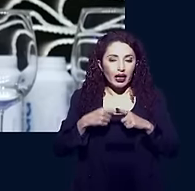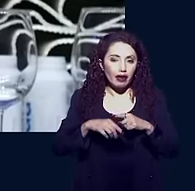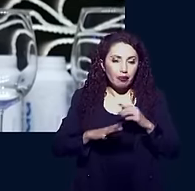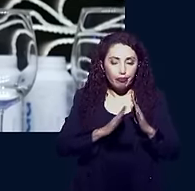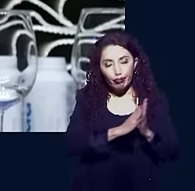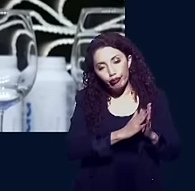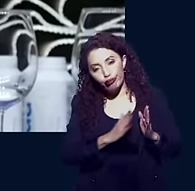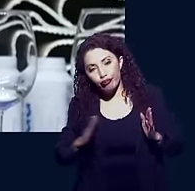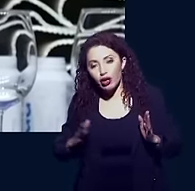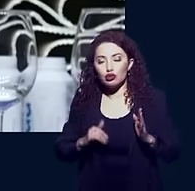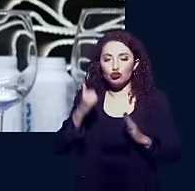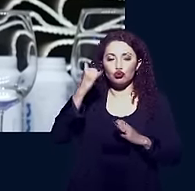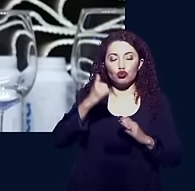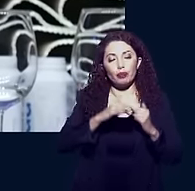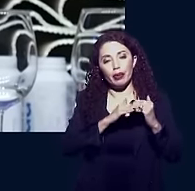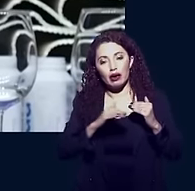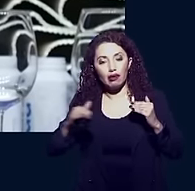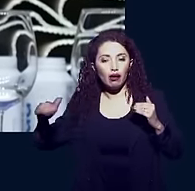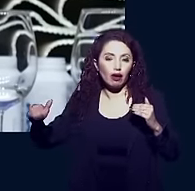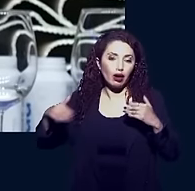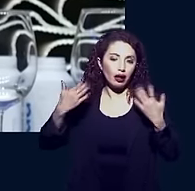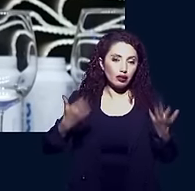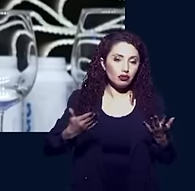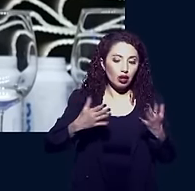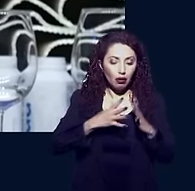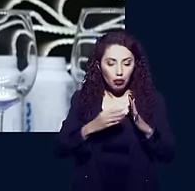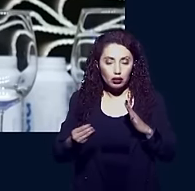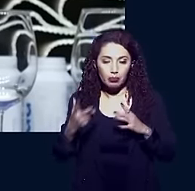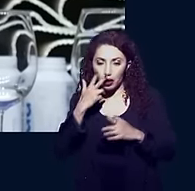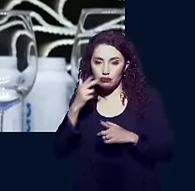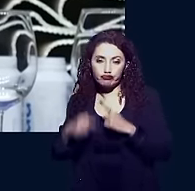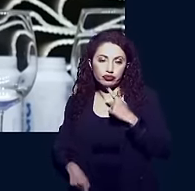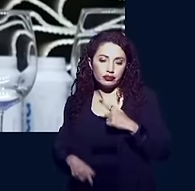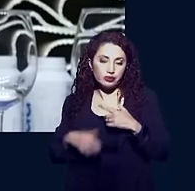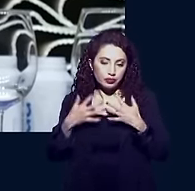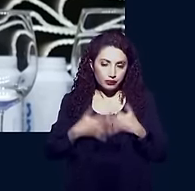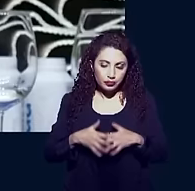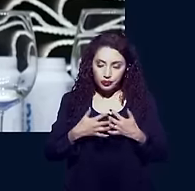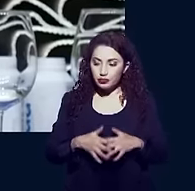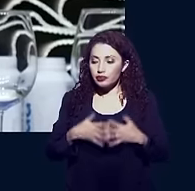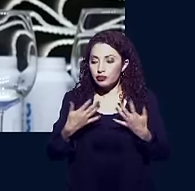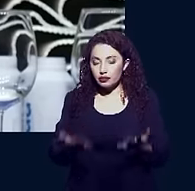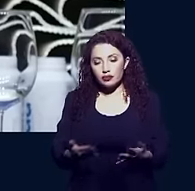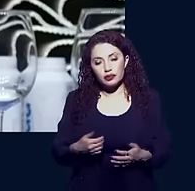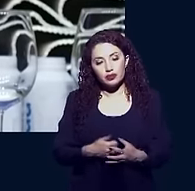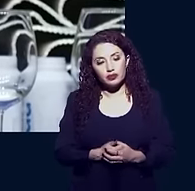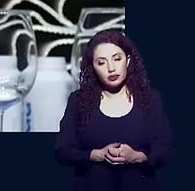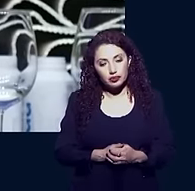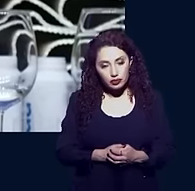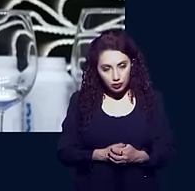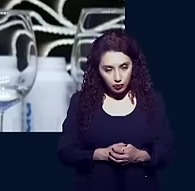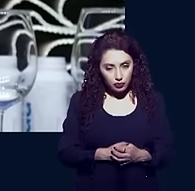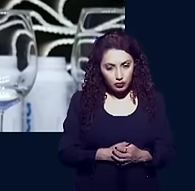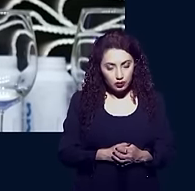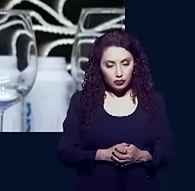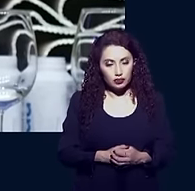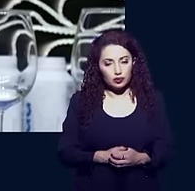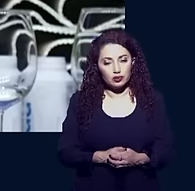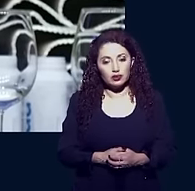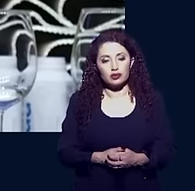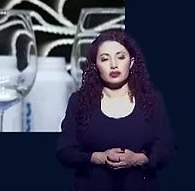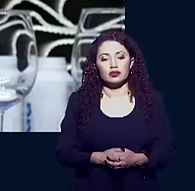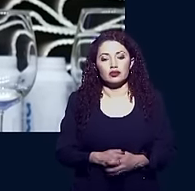na hora que você sobe né o modelo não reage mas isso certamente não é a história do Brasil né então de fato existe esse esse